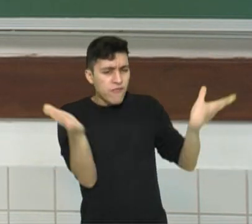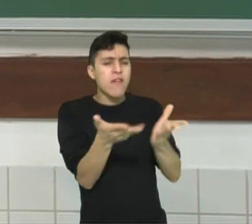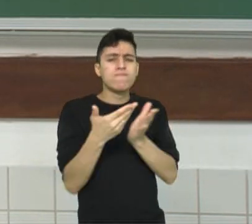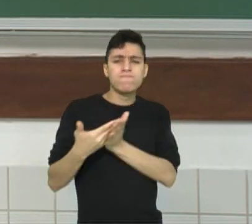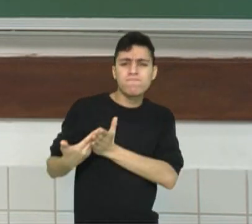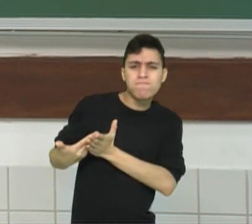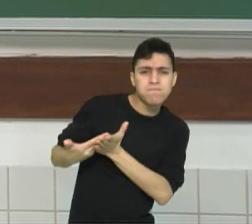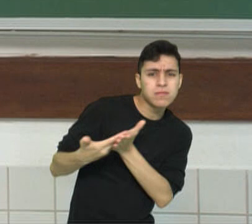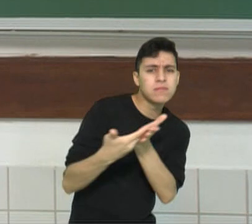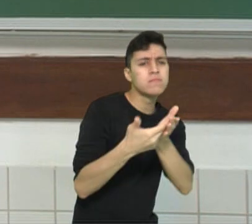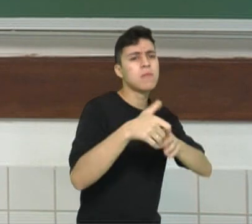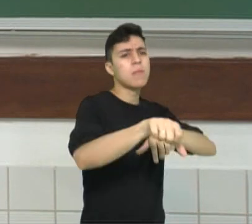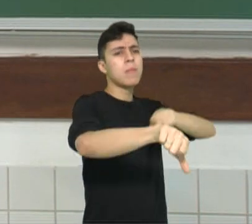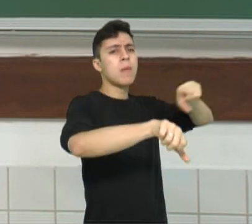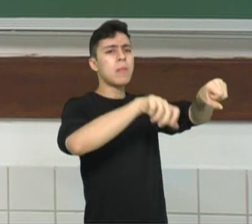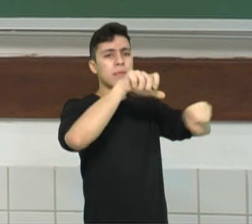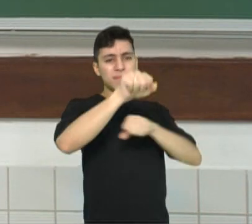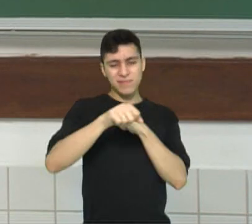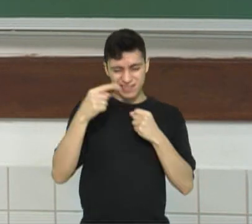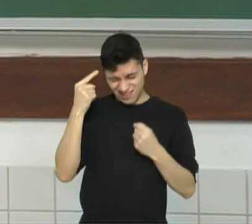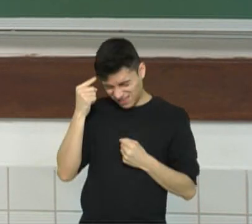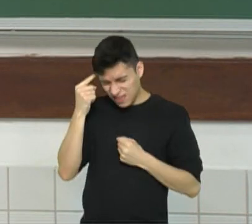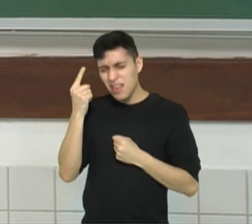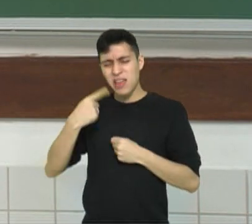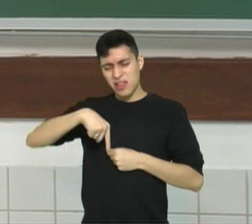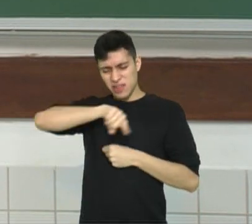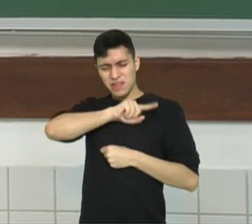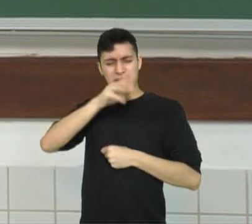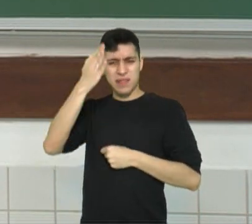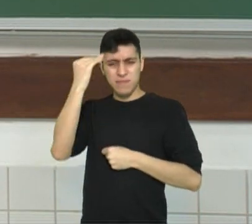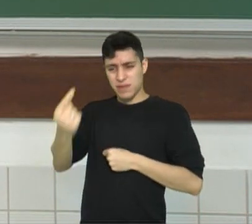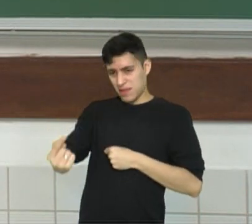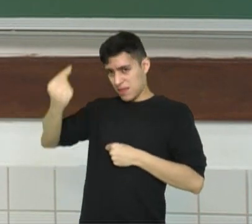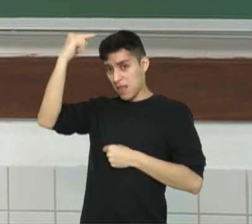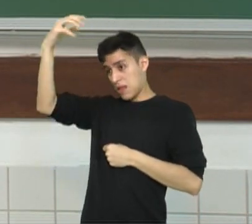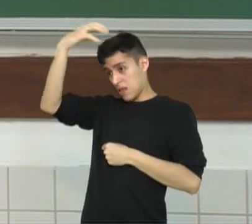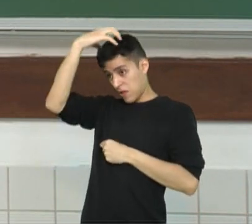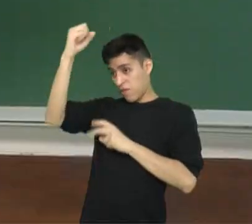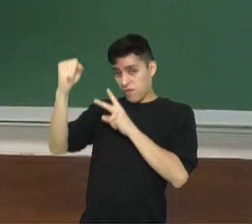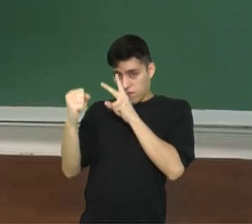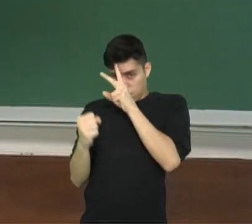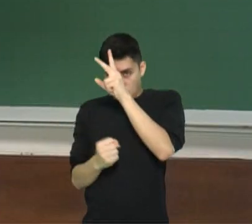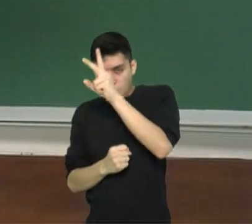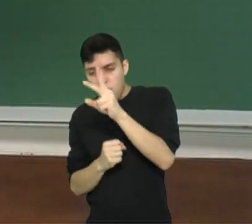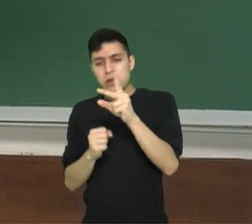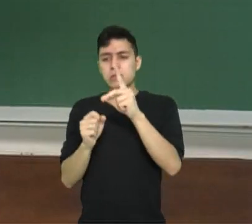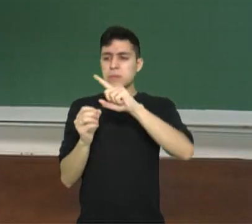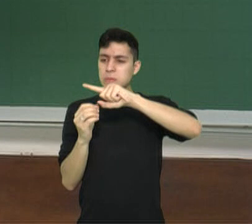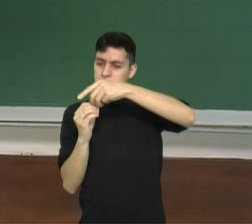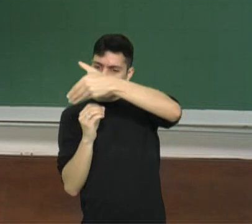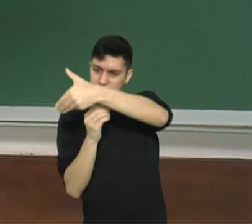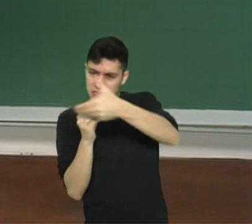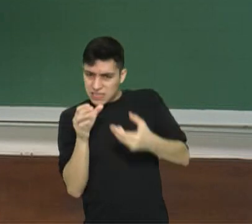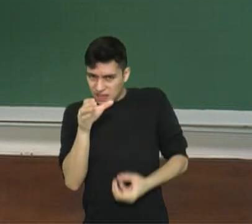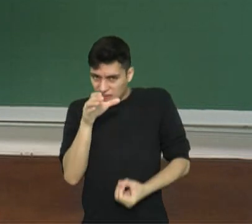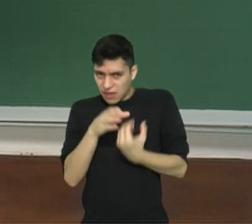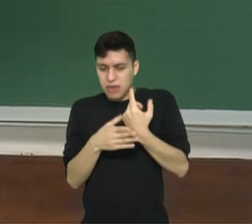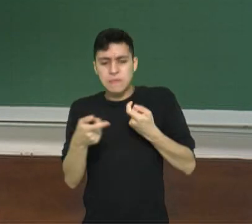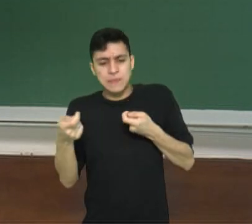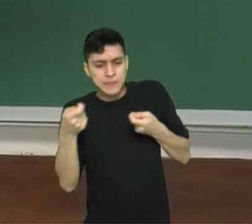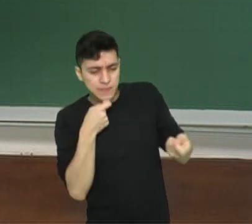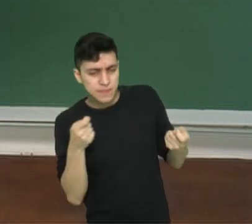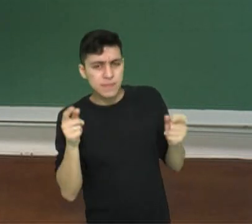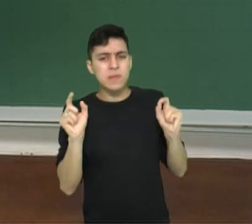eles se fortalecem, criam estados nacionais, né? E quem é que vai estar do lado dos reis? Quem é que os reis